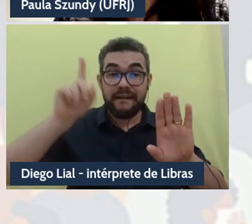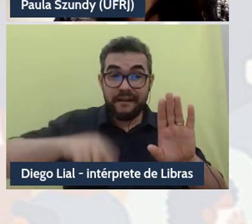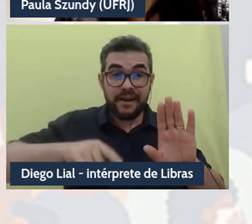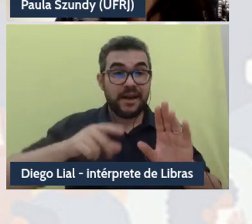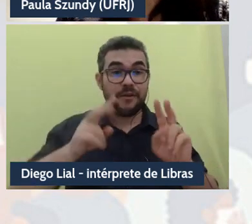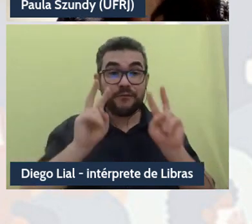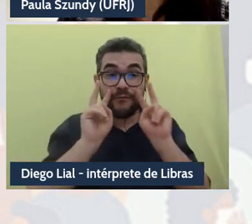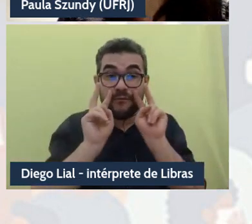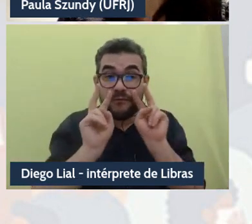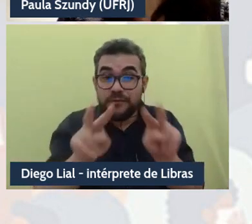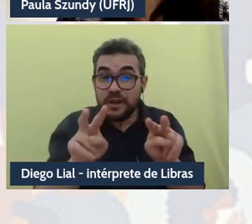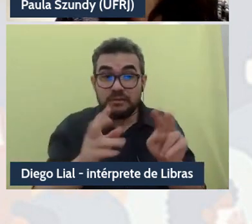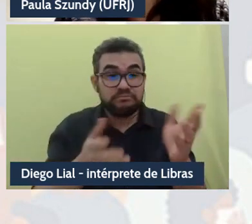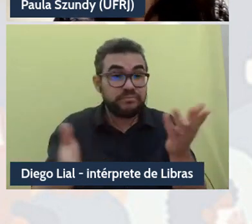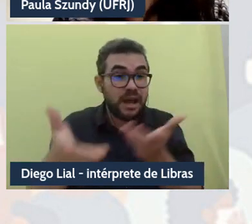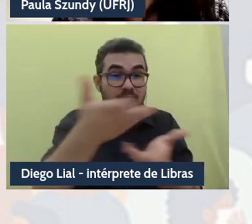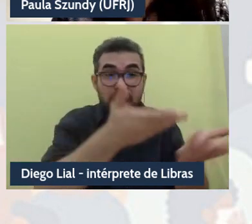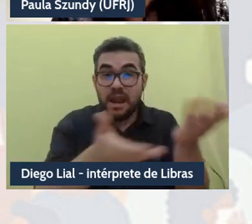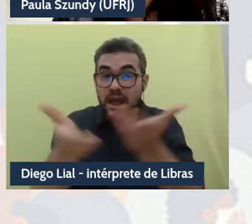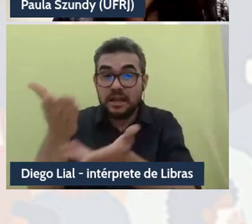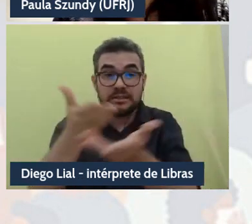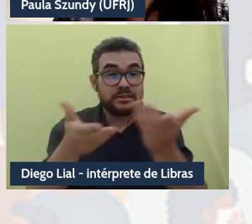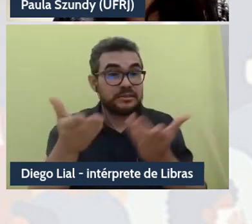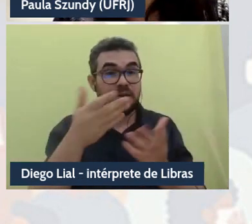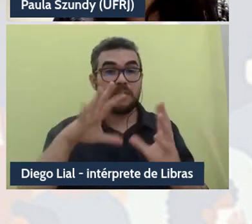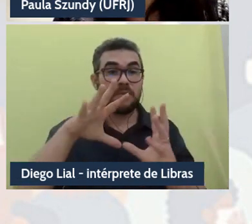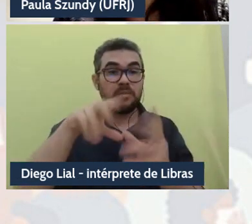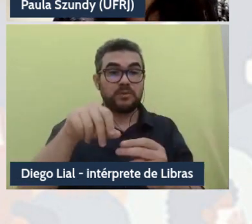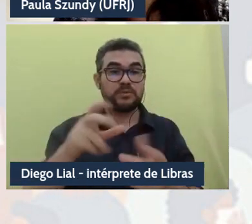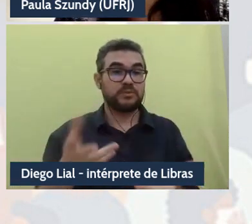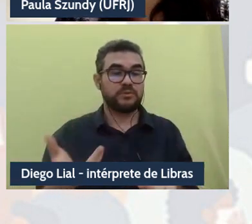portanto, documentos, né,